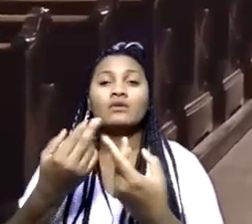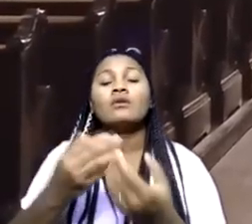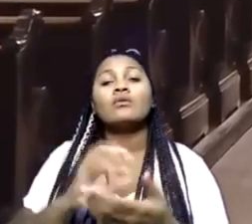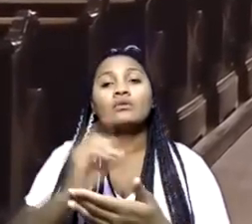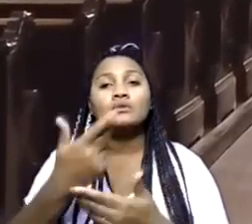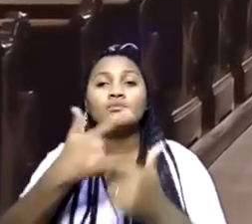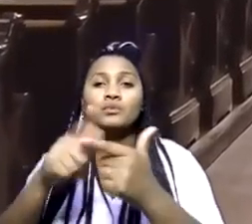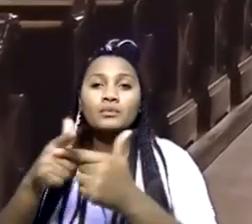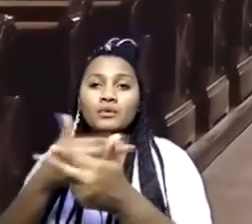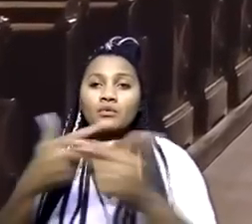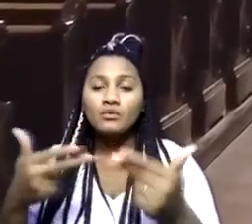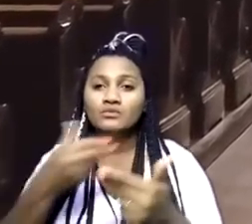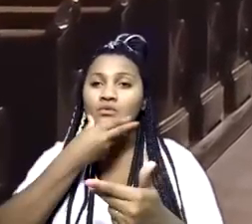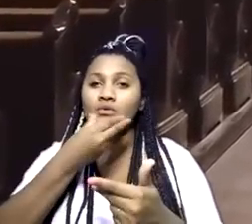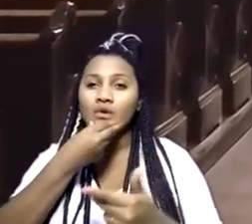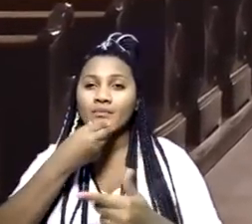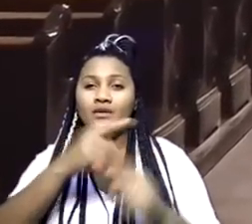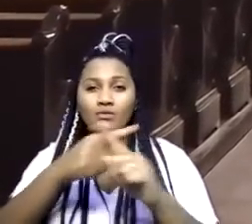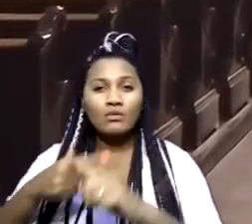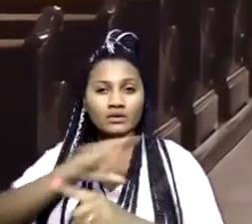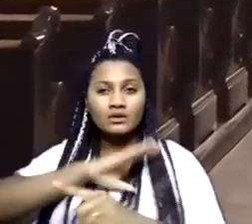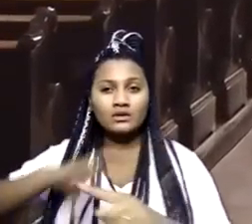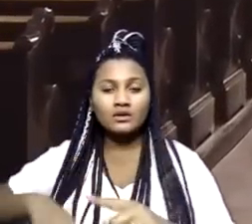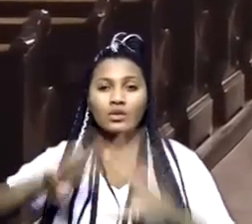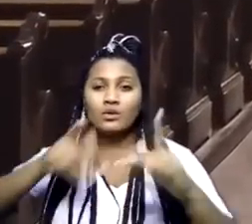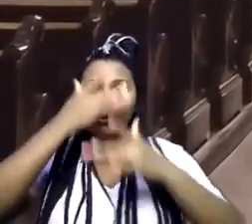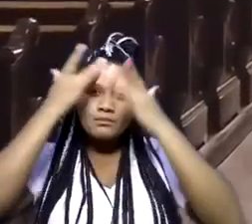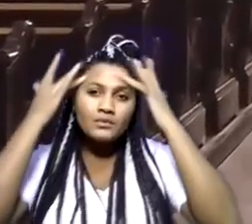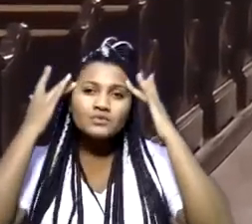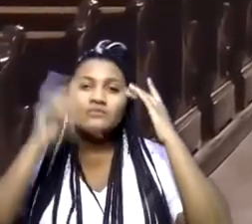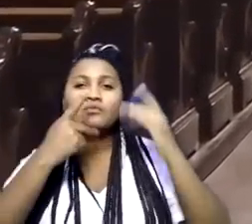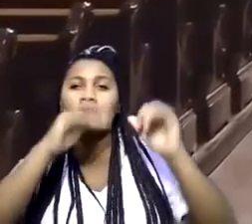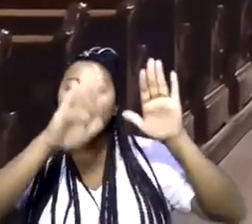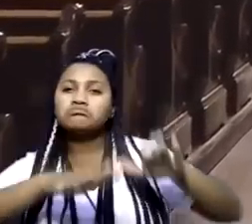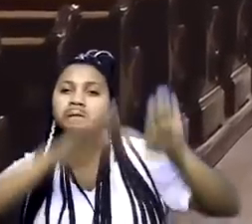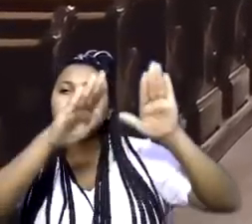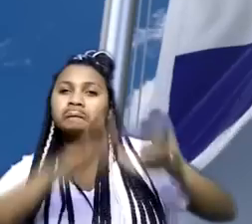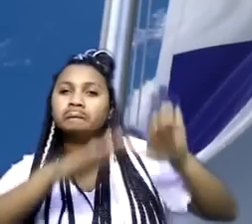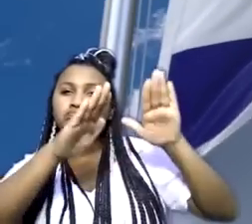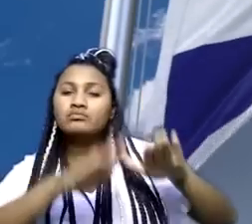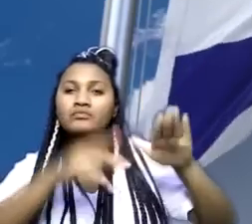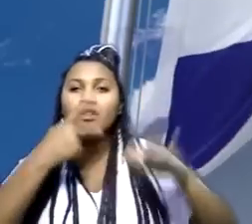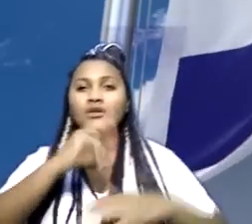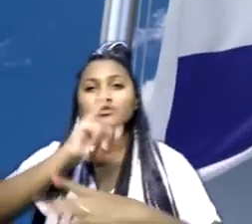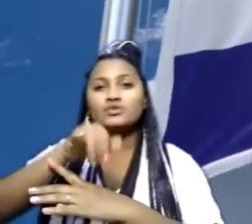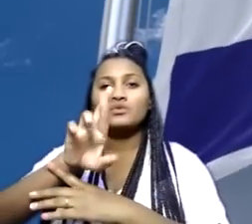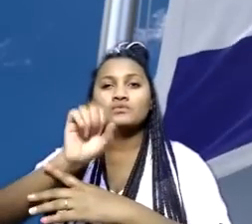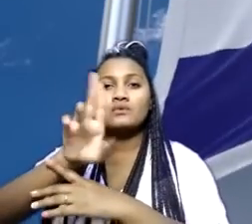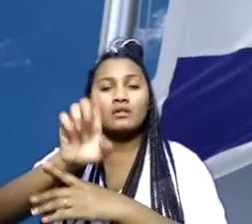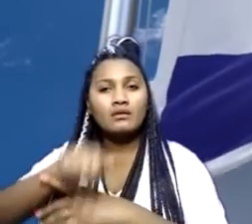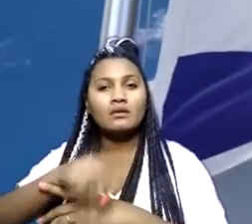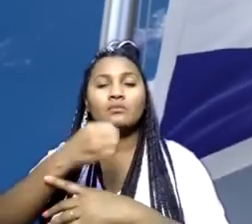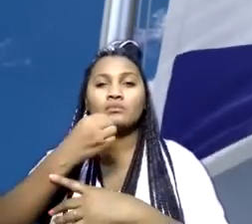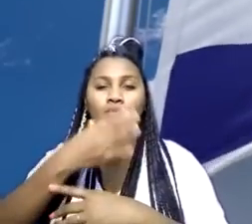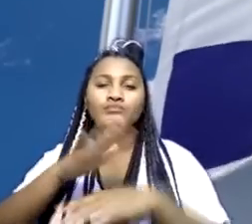humanidade, o Anticristo será aclamado por todos os povos e proclamará Jerusalém como a sua capital, exigindo